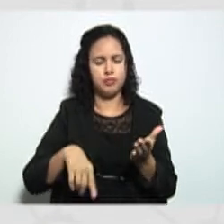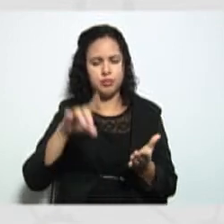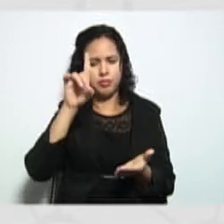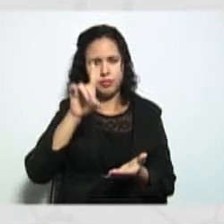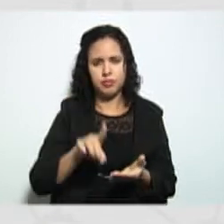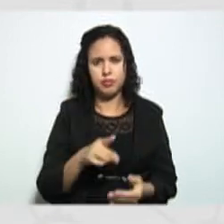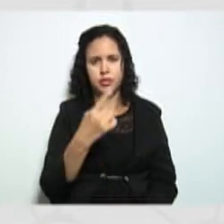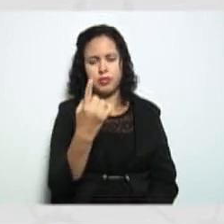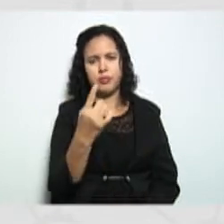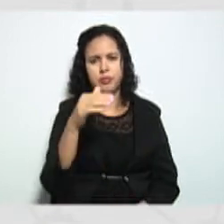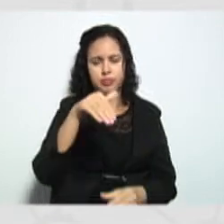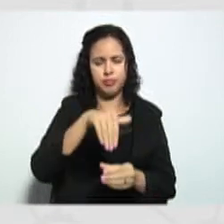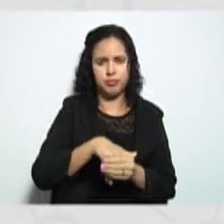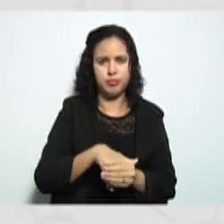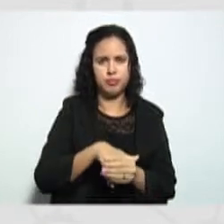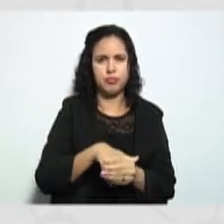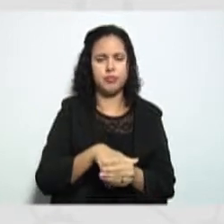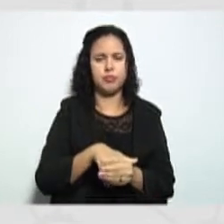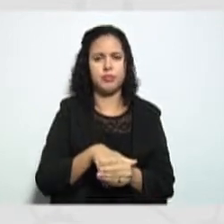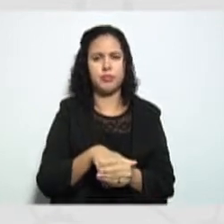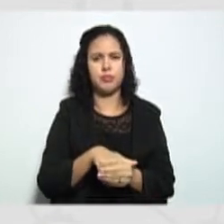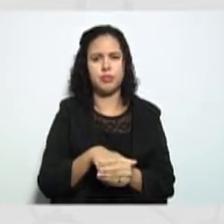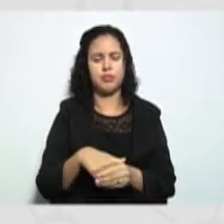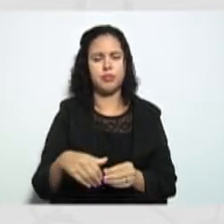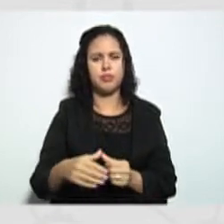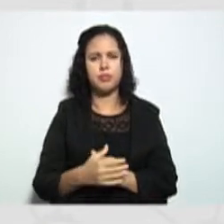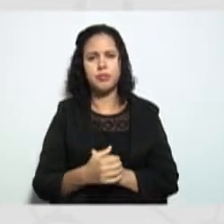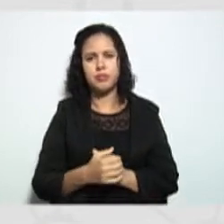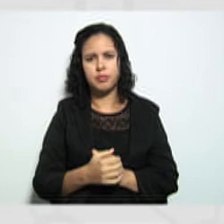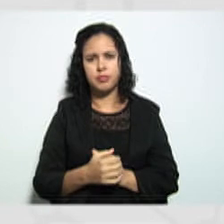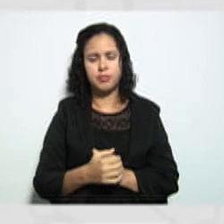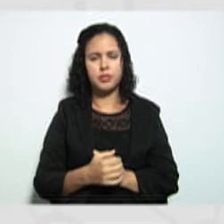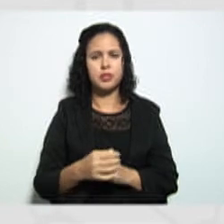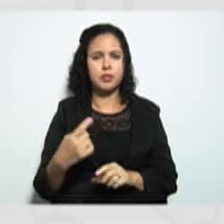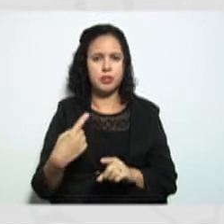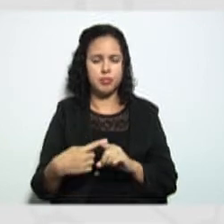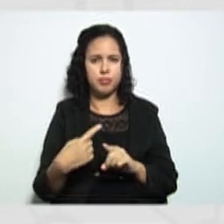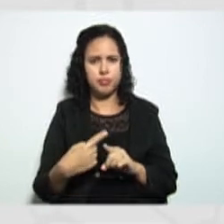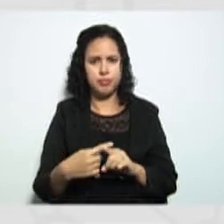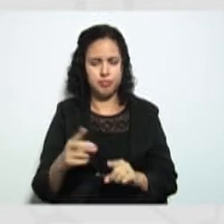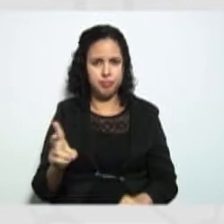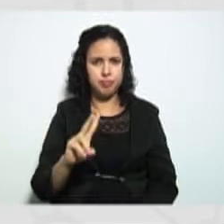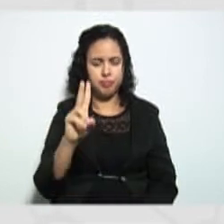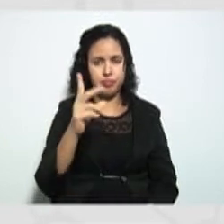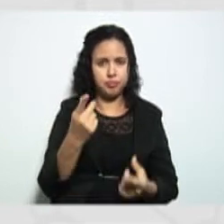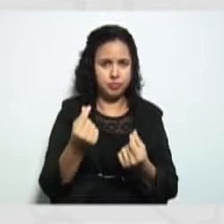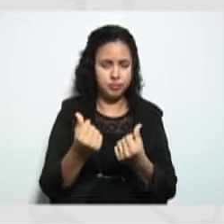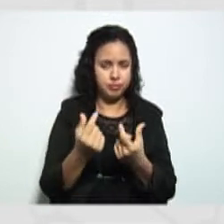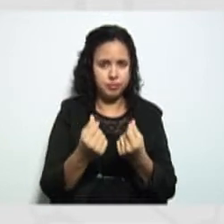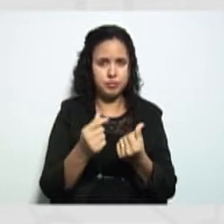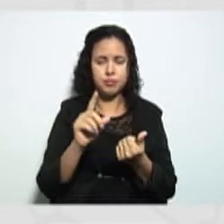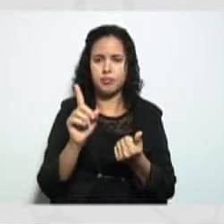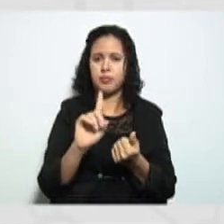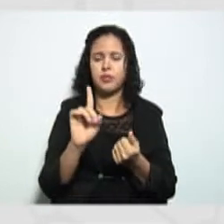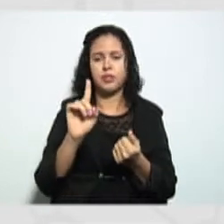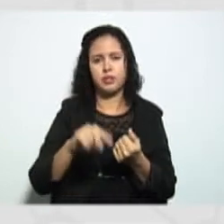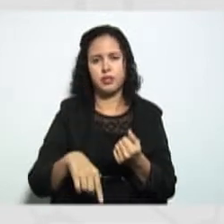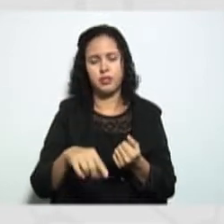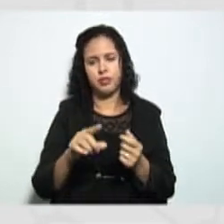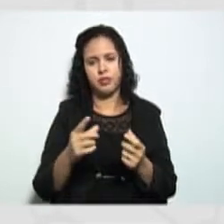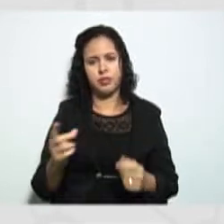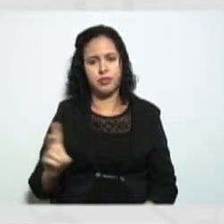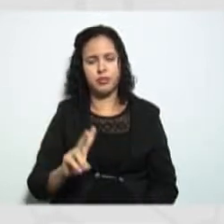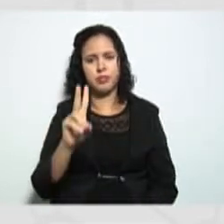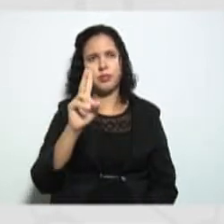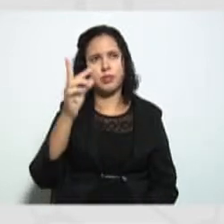toda a diferença quando a gente fala da cooperativa, porque a gente não está valorizando o capital, a gente está valorizando a pessoa.